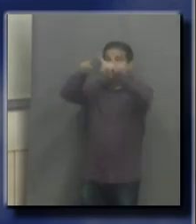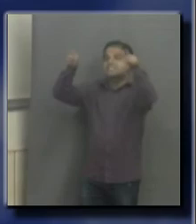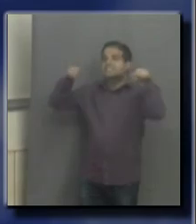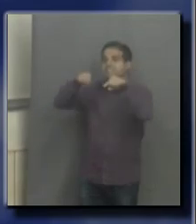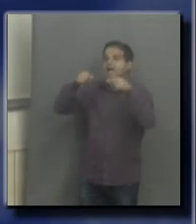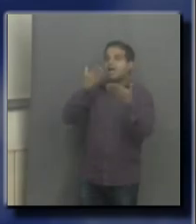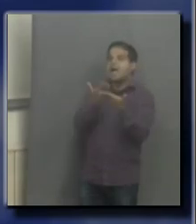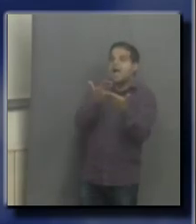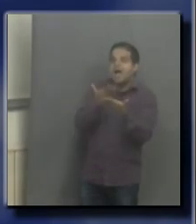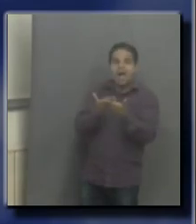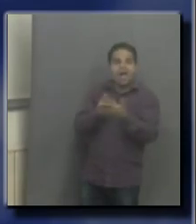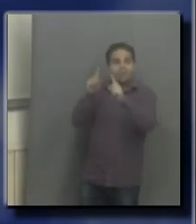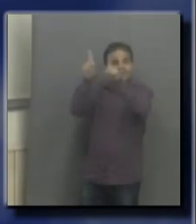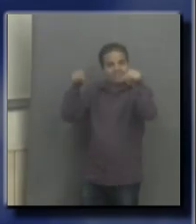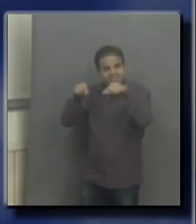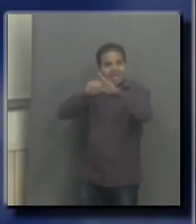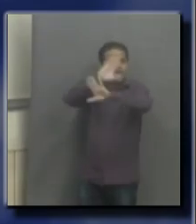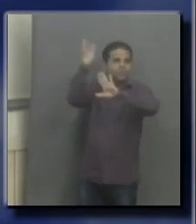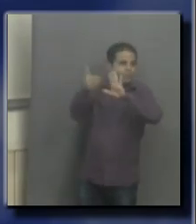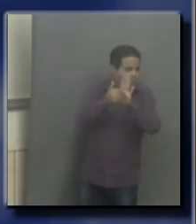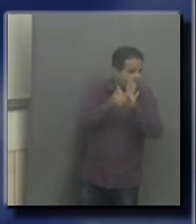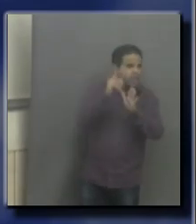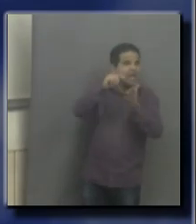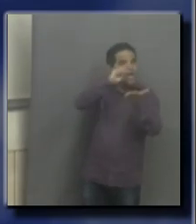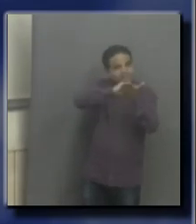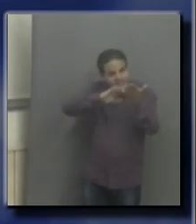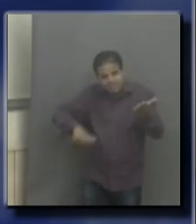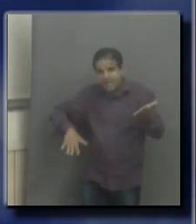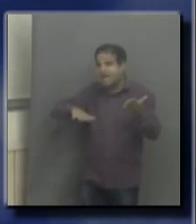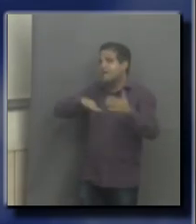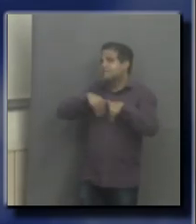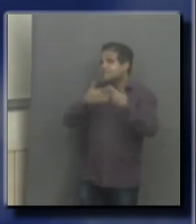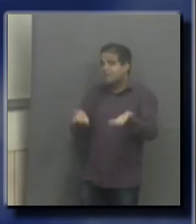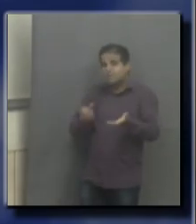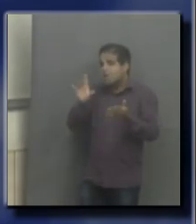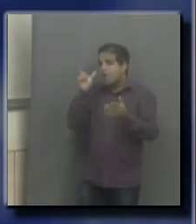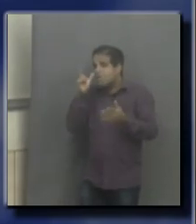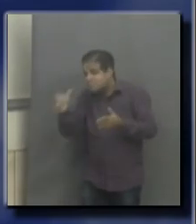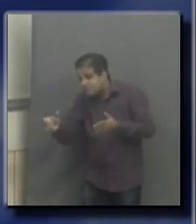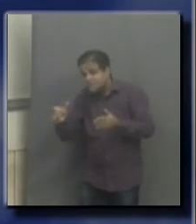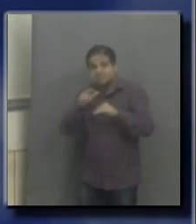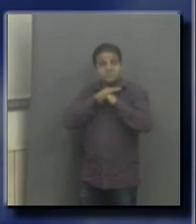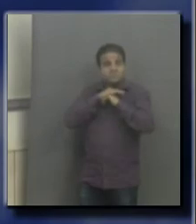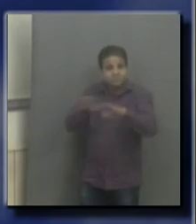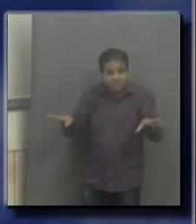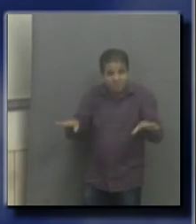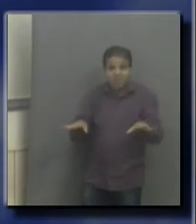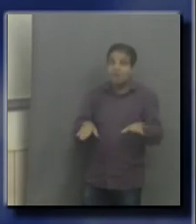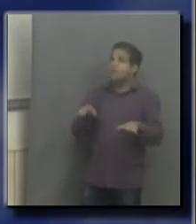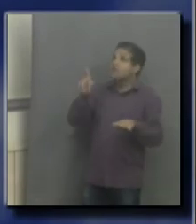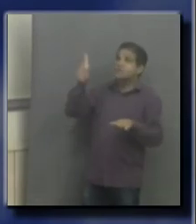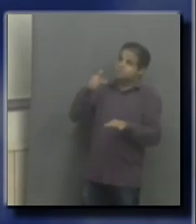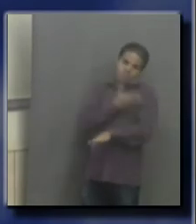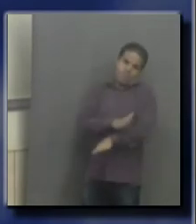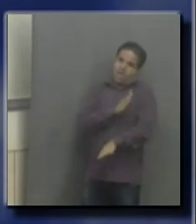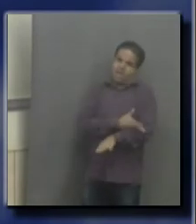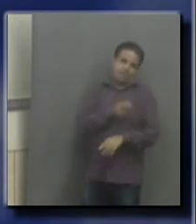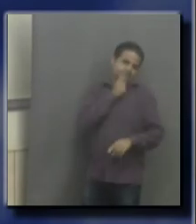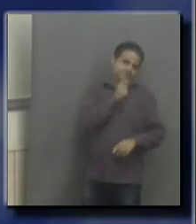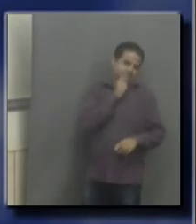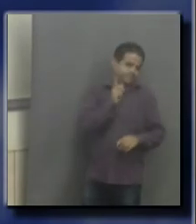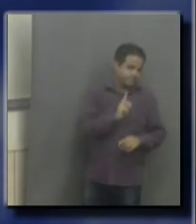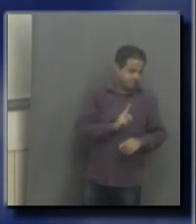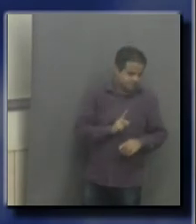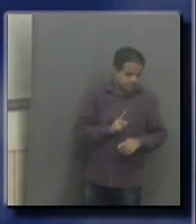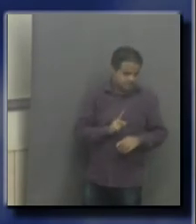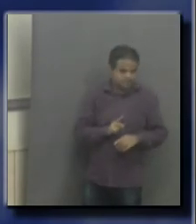aula, com uma sala inteira, são atividades meramente de observação, isso não é estágio.